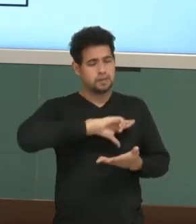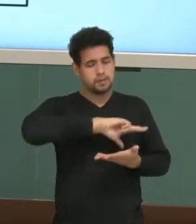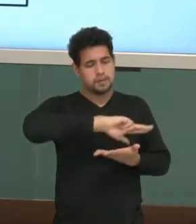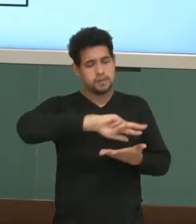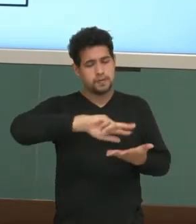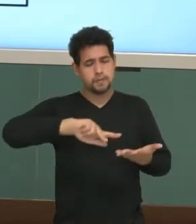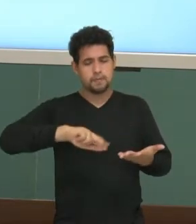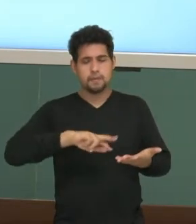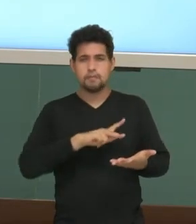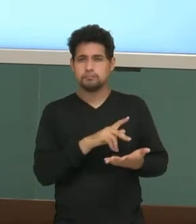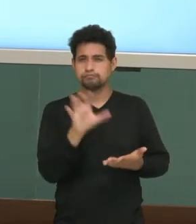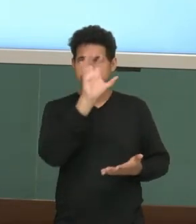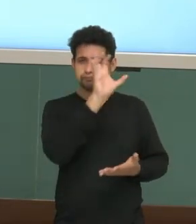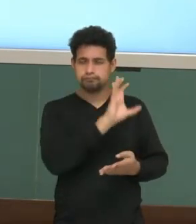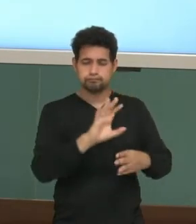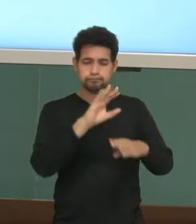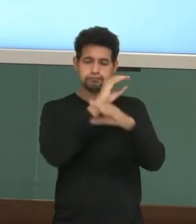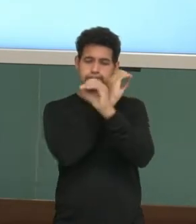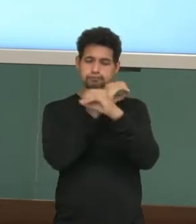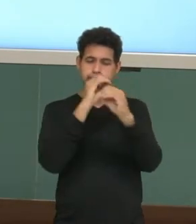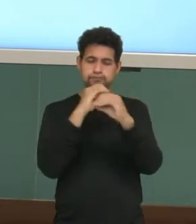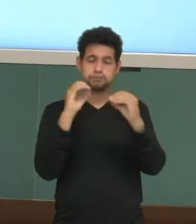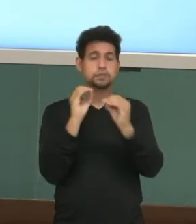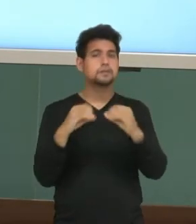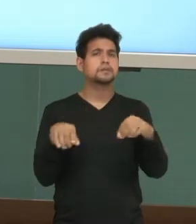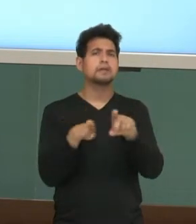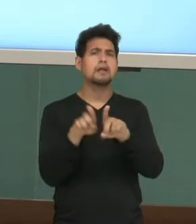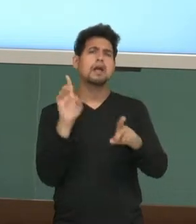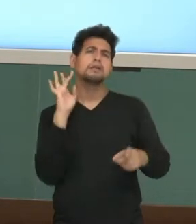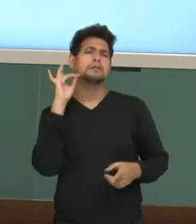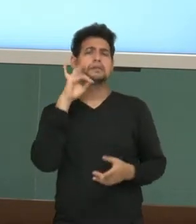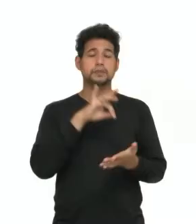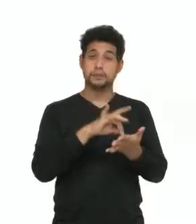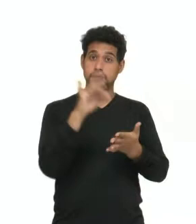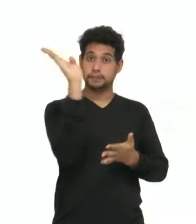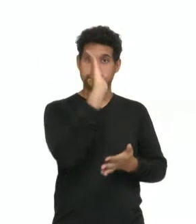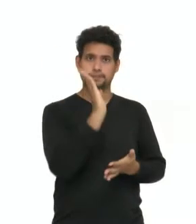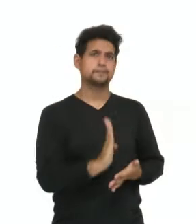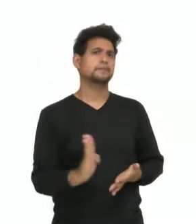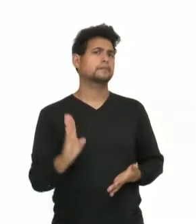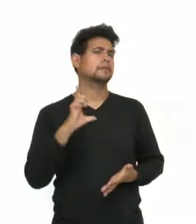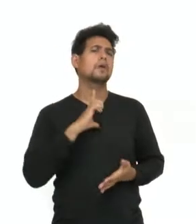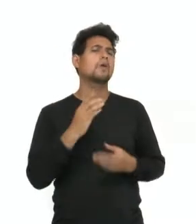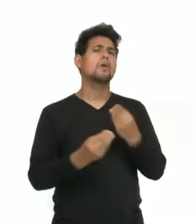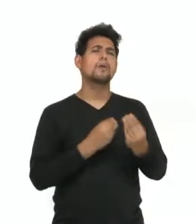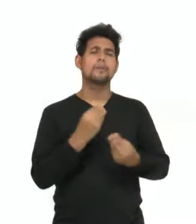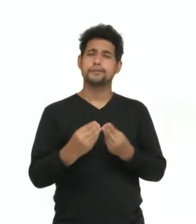nas áreas oceânicas. E que a história do petróleo no Brasil ela data lá de